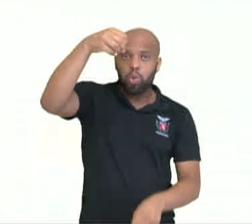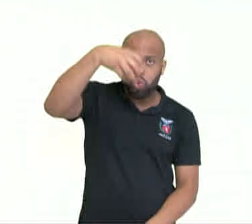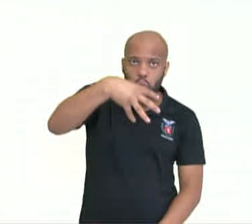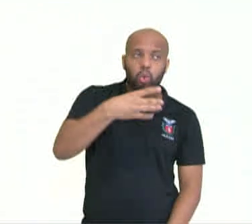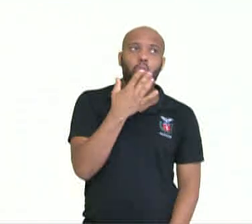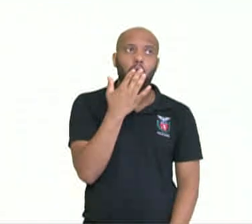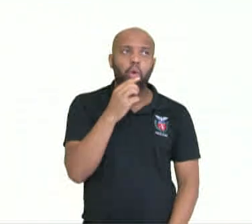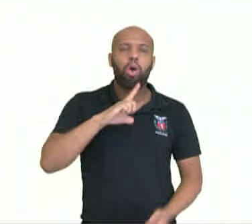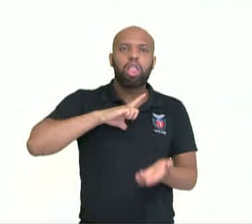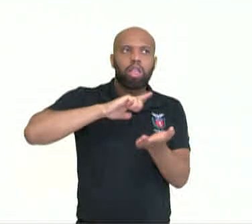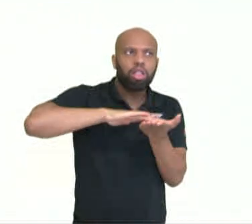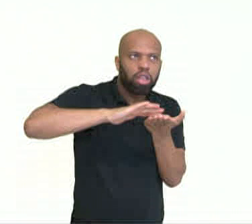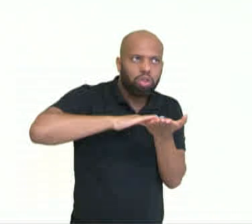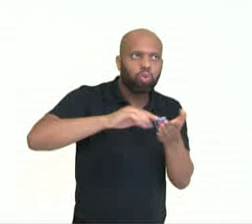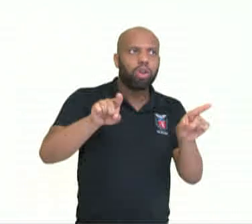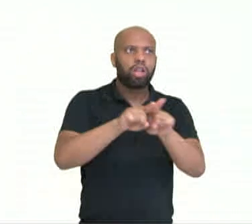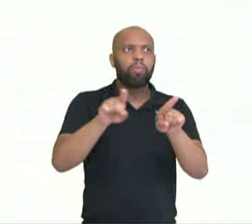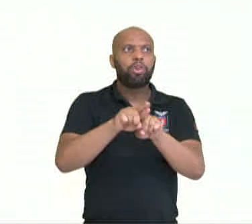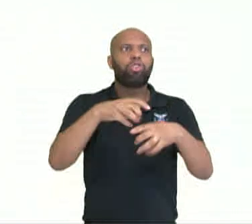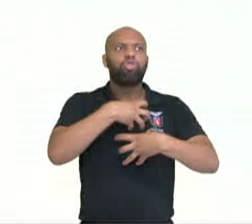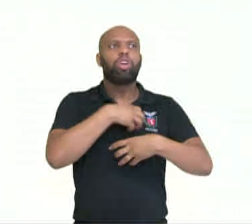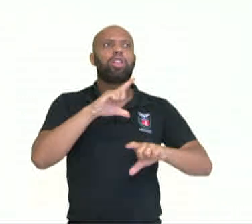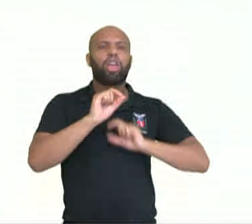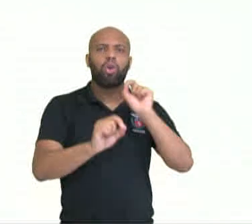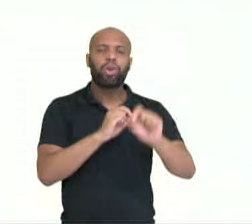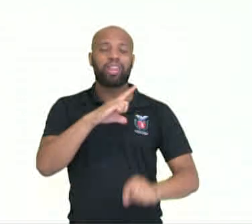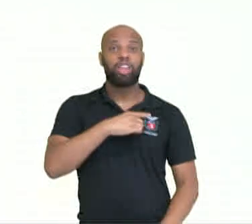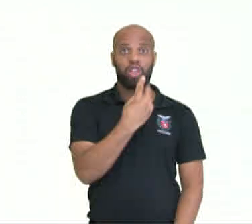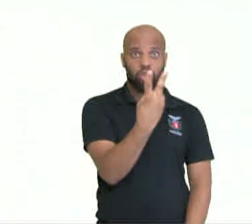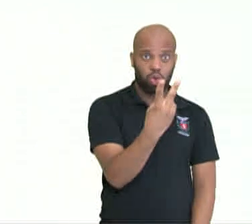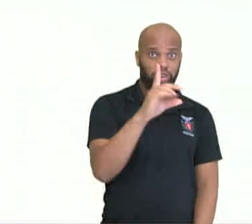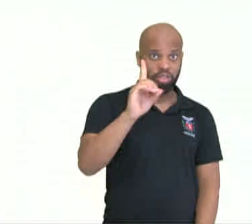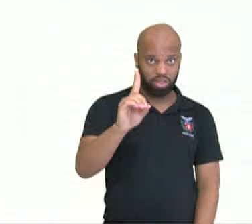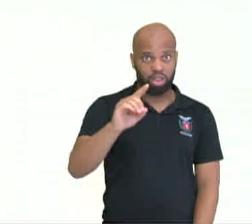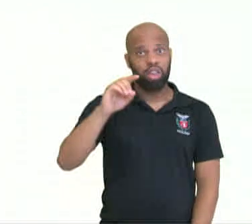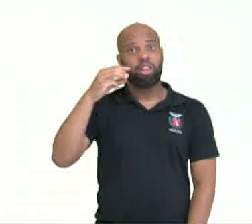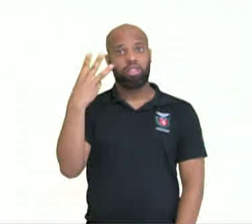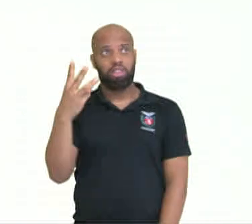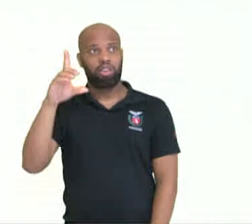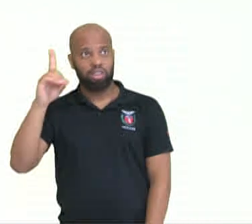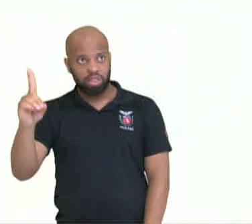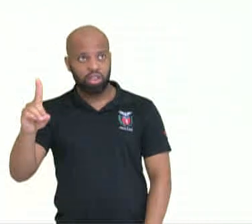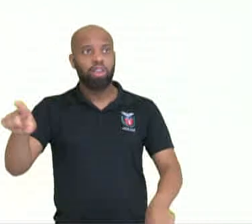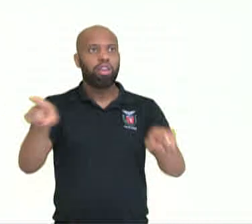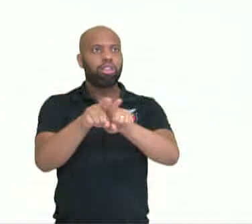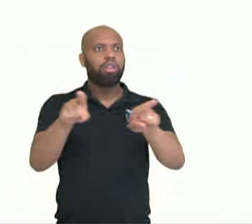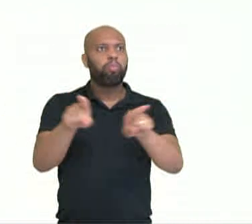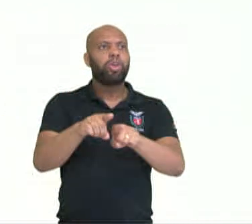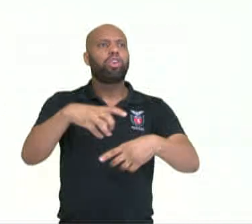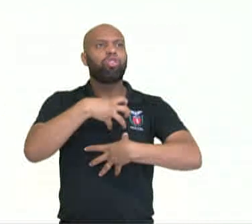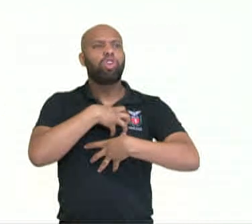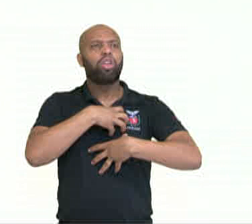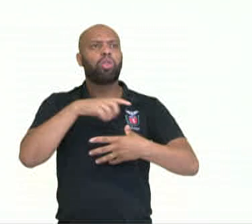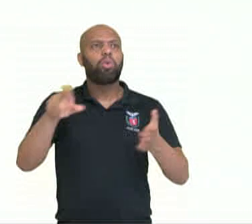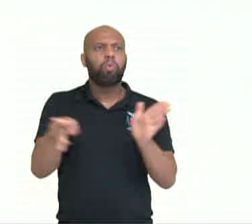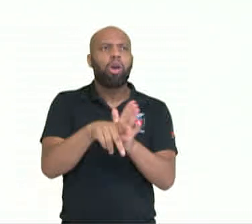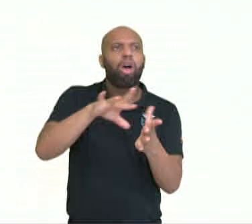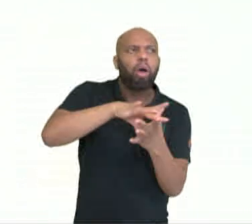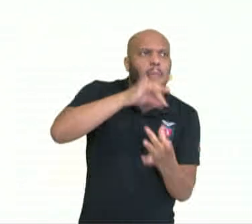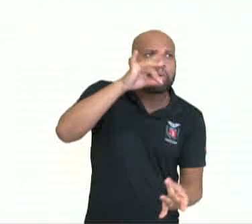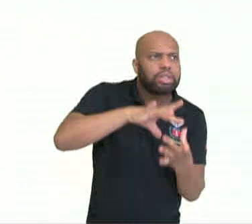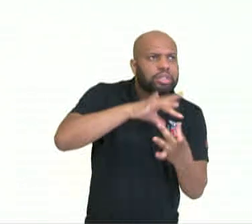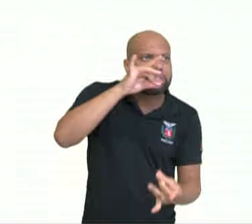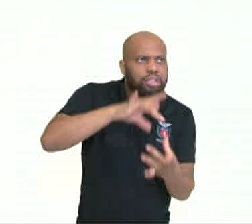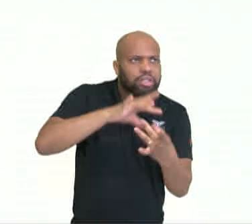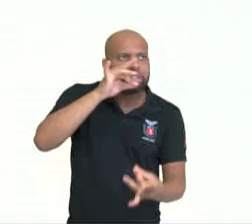Composição tridimensional, figurativa, abstrato, cromática, perspectiva, os planos, os